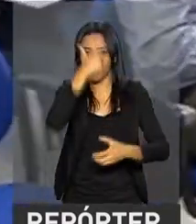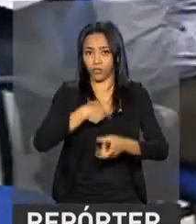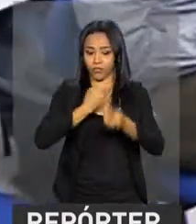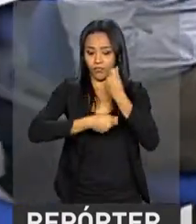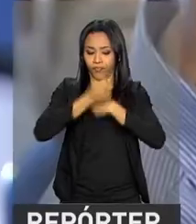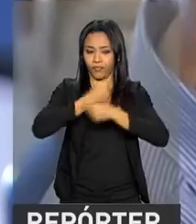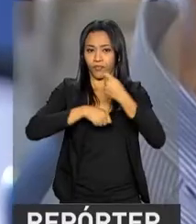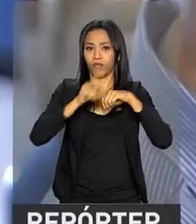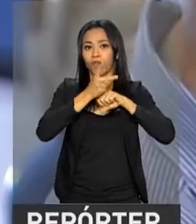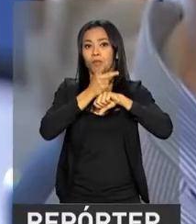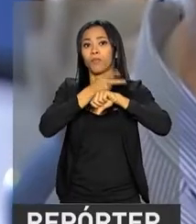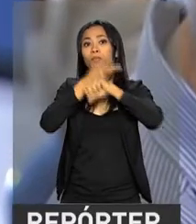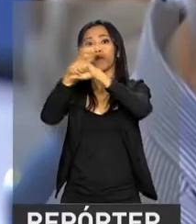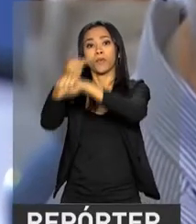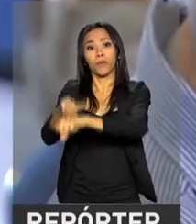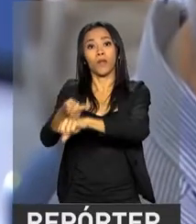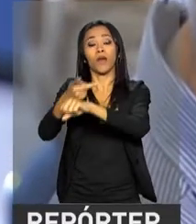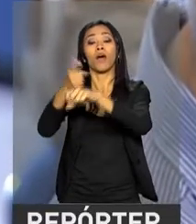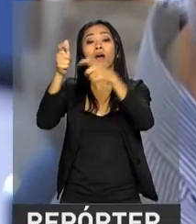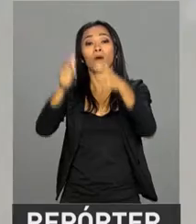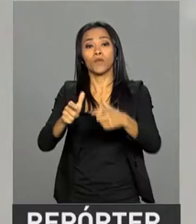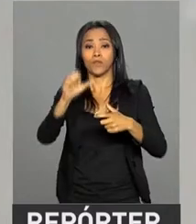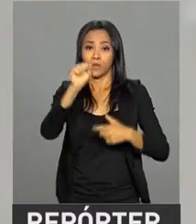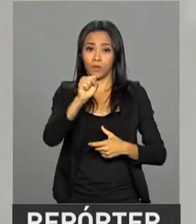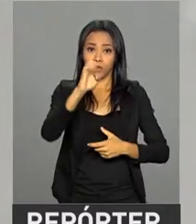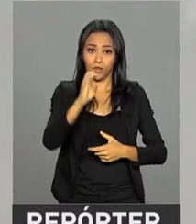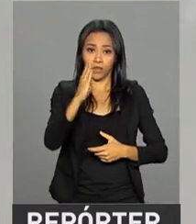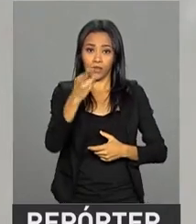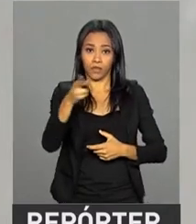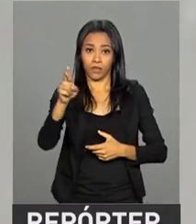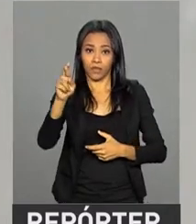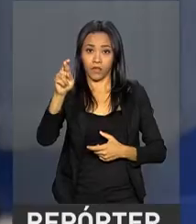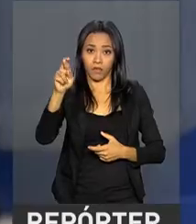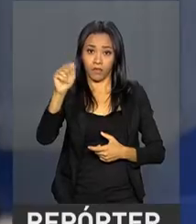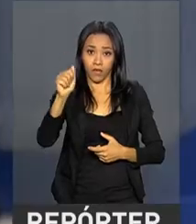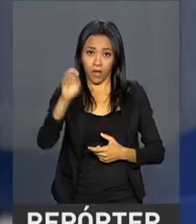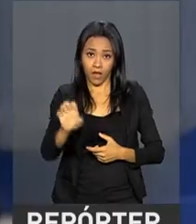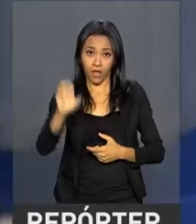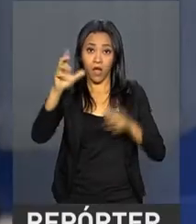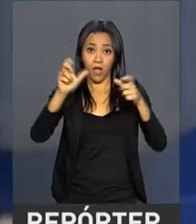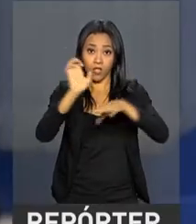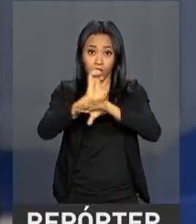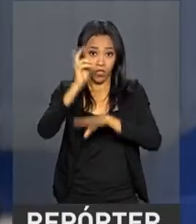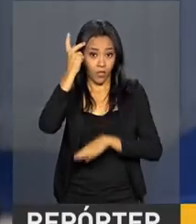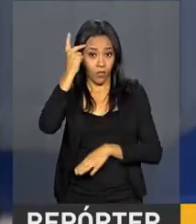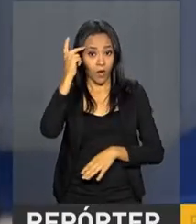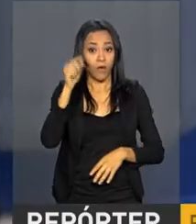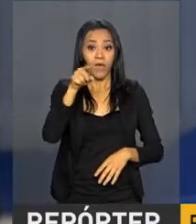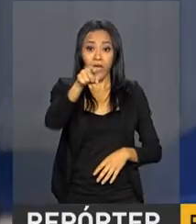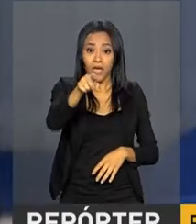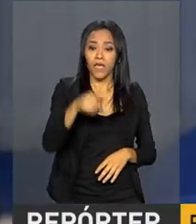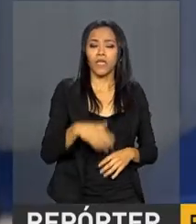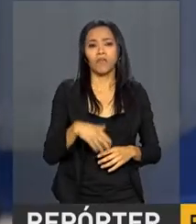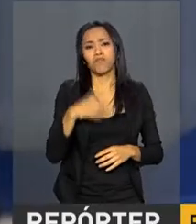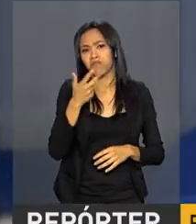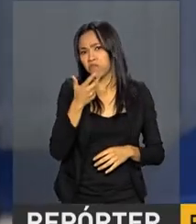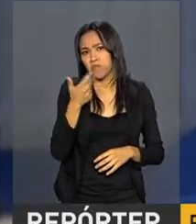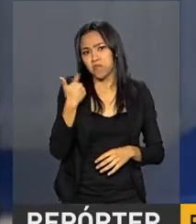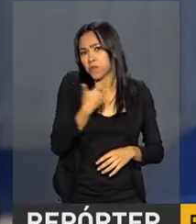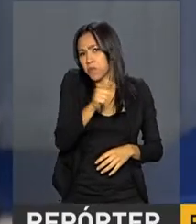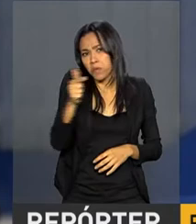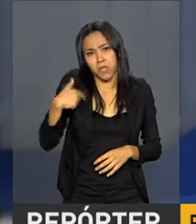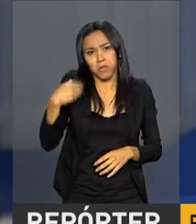em são paulo os olhos e ouvidos atentos às explicações do consultor eu venho do mundo corporativo não tem experiência na